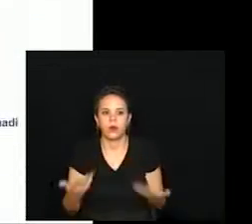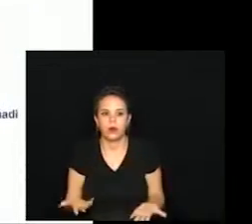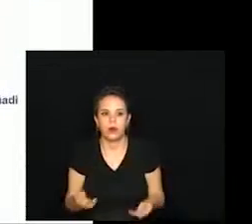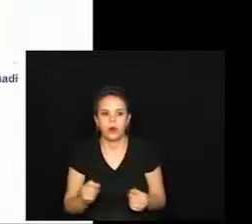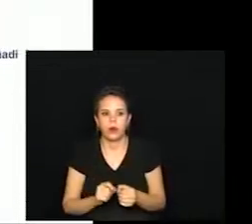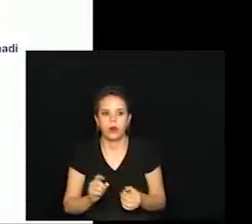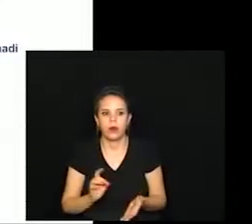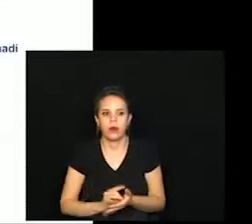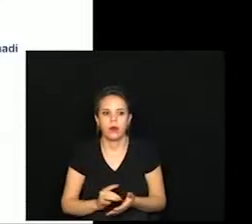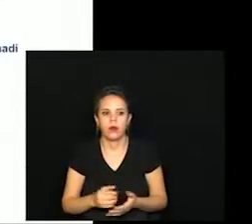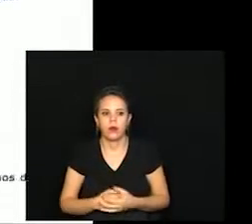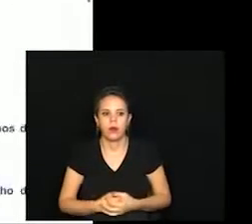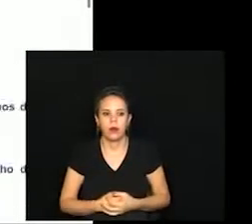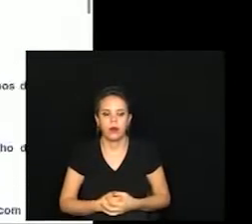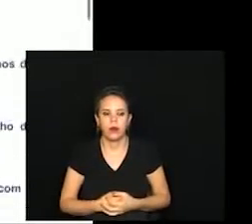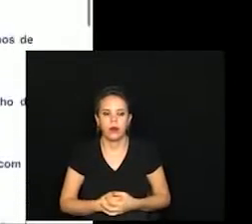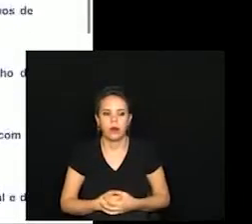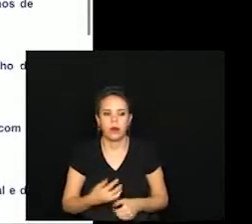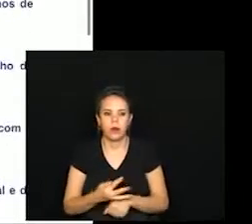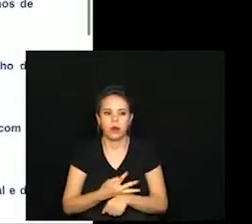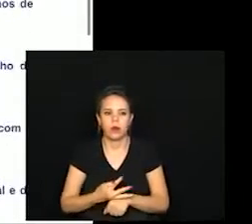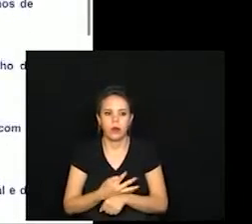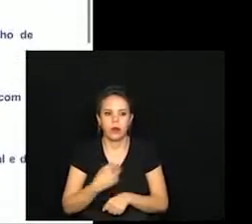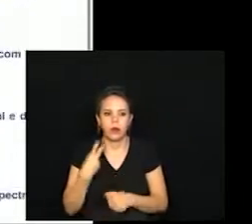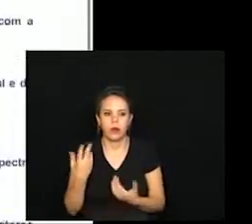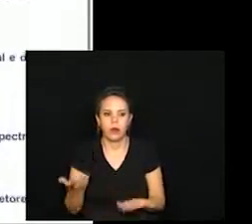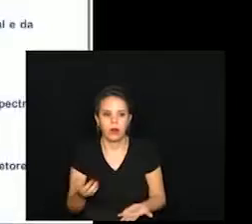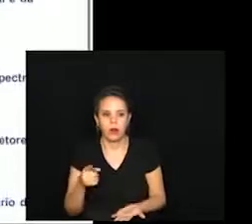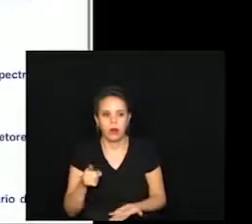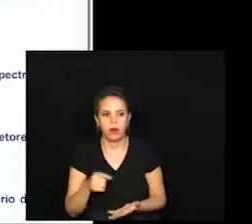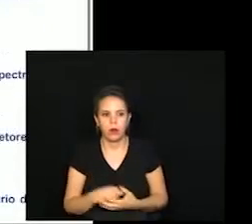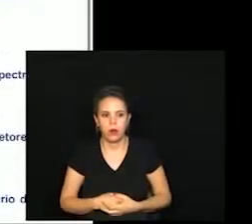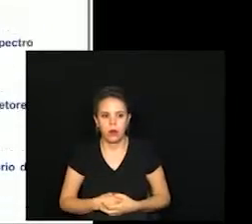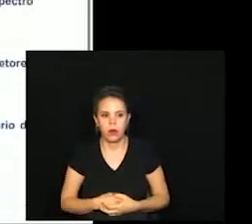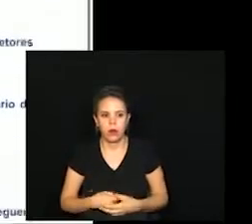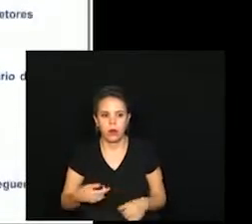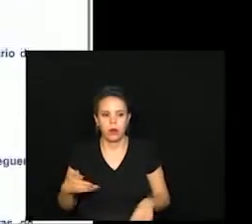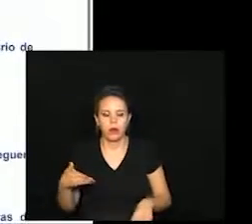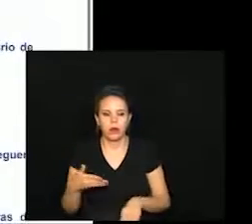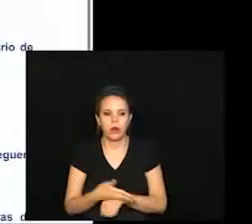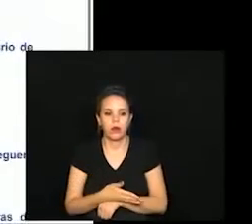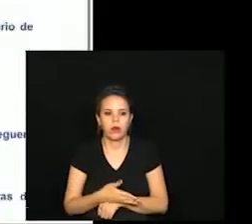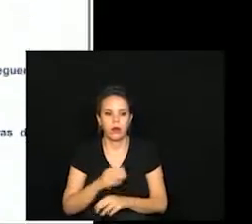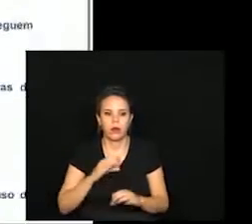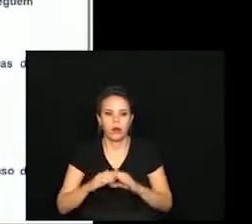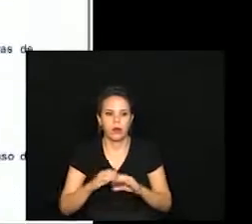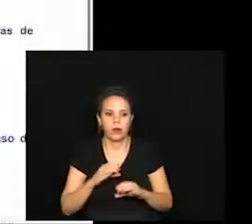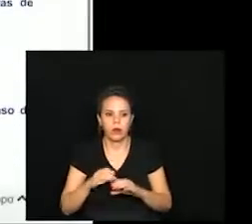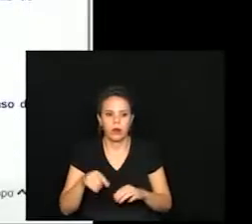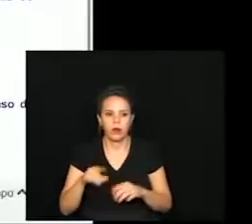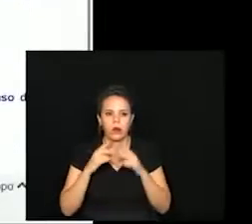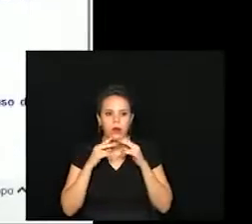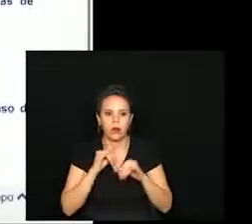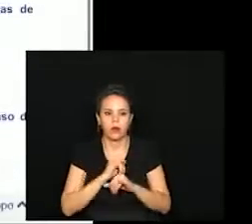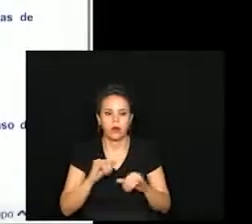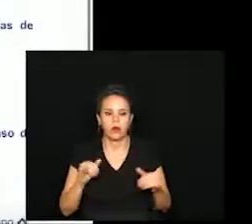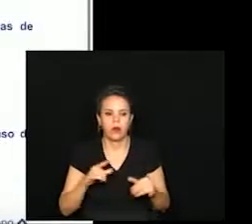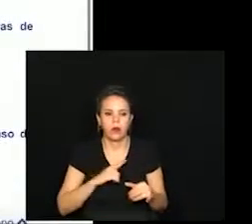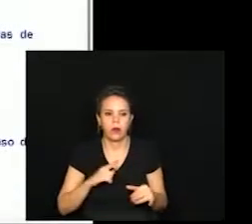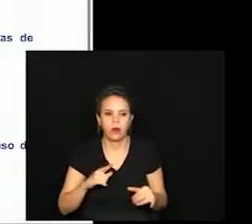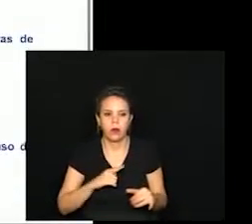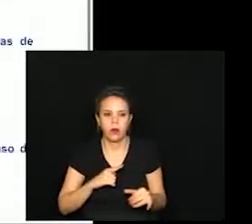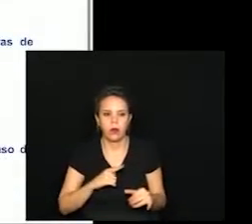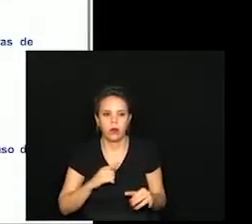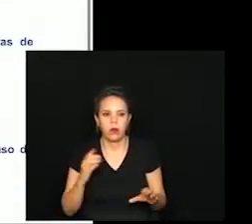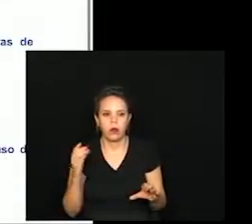foi realizado neste recesso parlamentar, você acessa comunicação e vai notícias e tem um